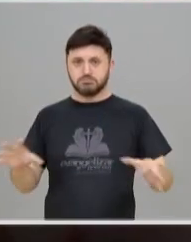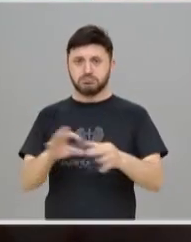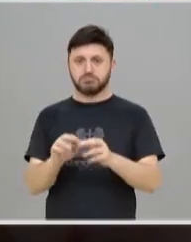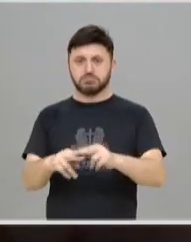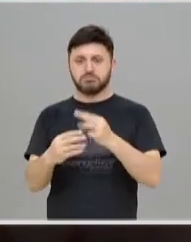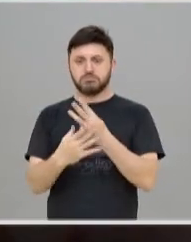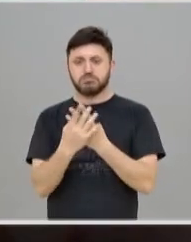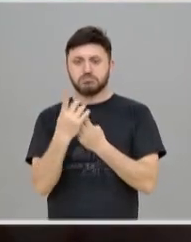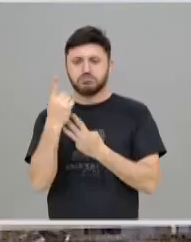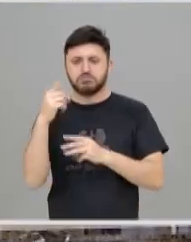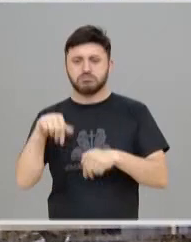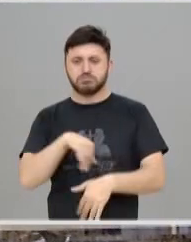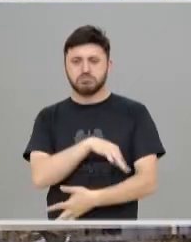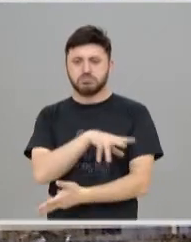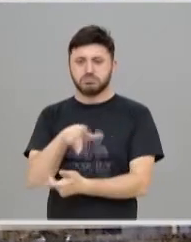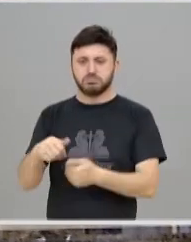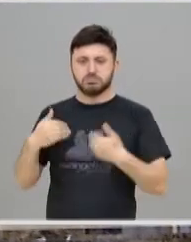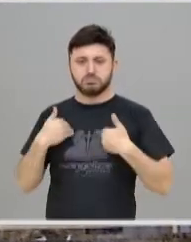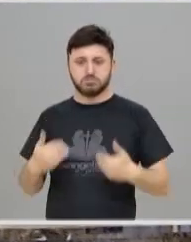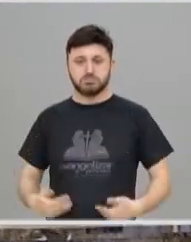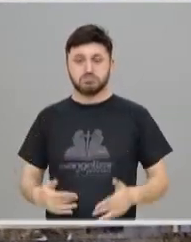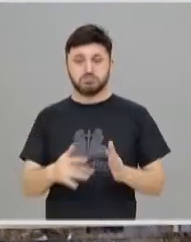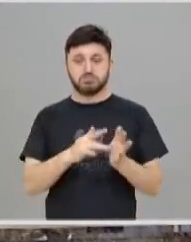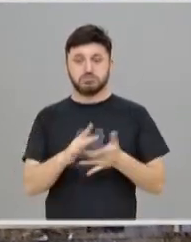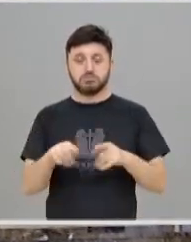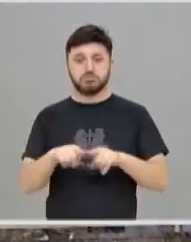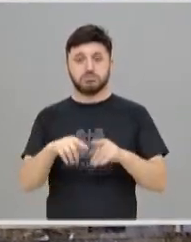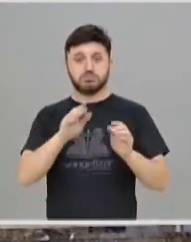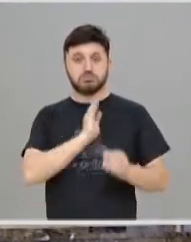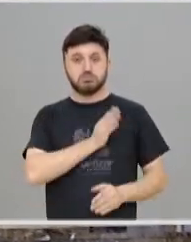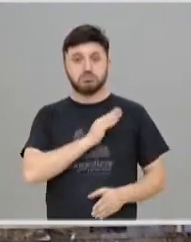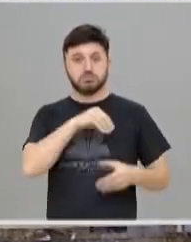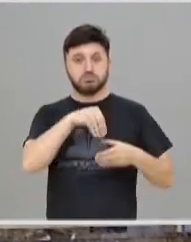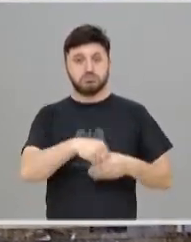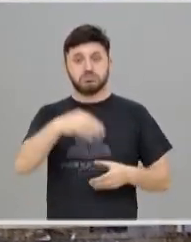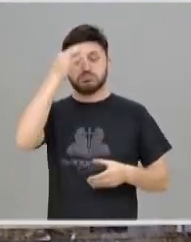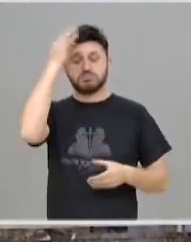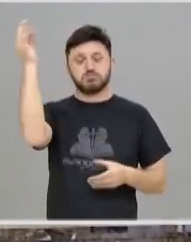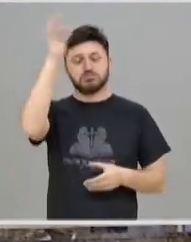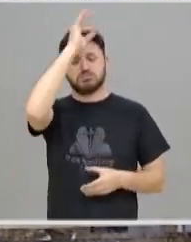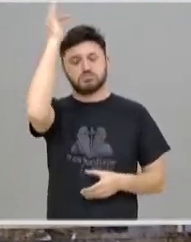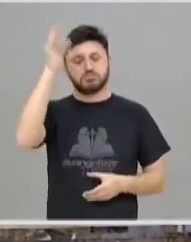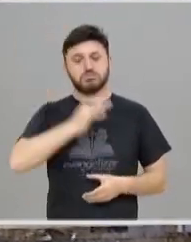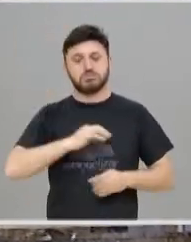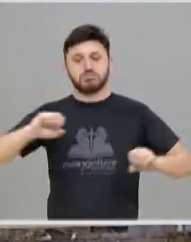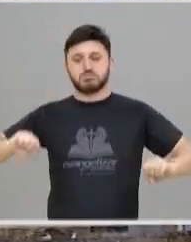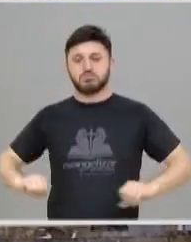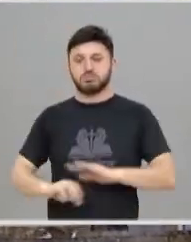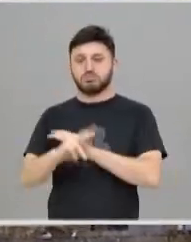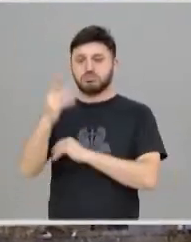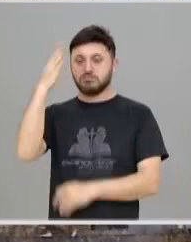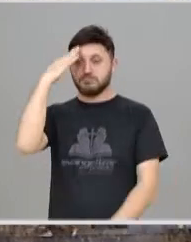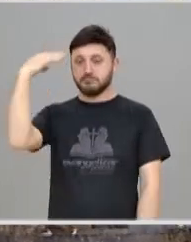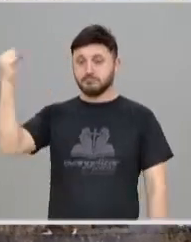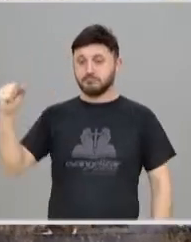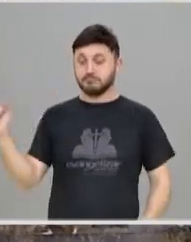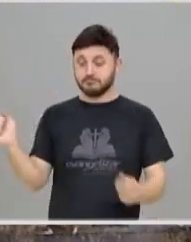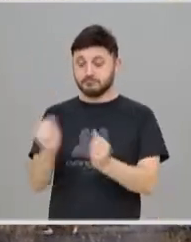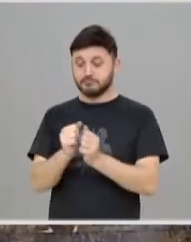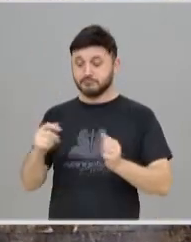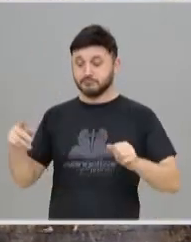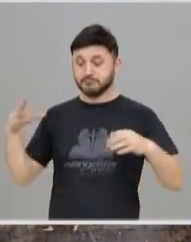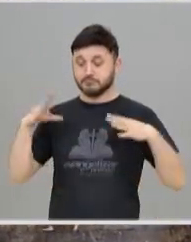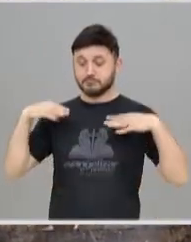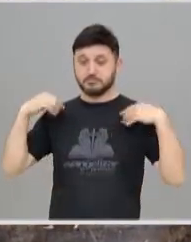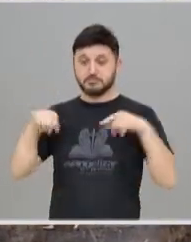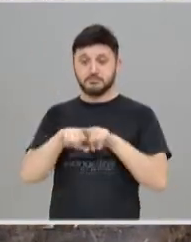e pelo mundo, o corpo de Cristo e o templo do Espírito Santo para a glória da vossa sabedoria. Unidos à multidão dos anjos